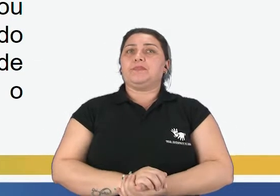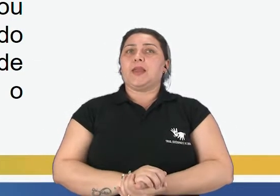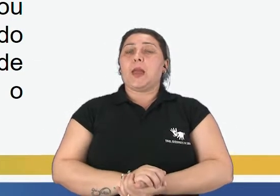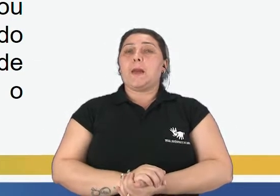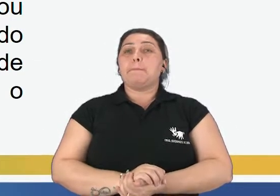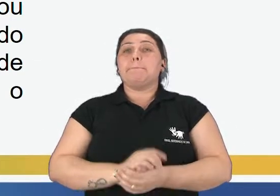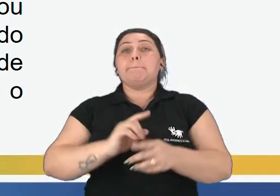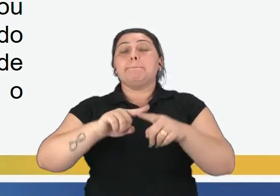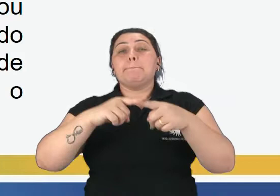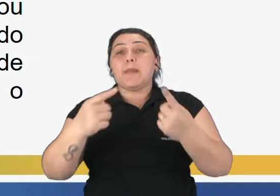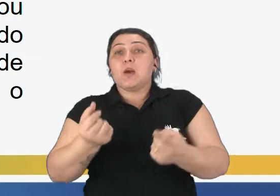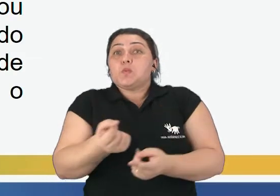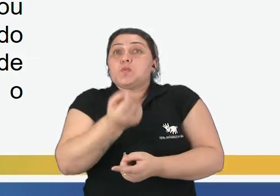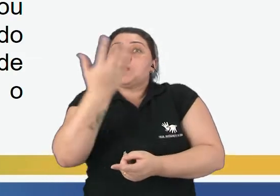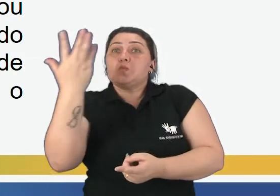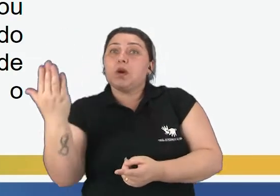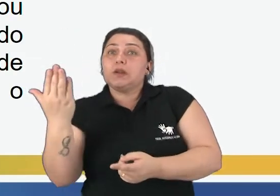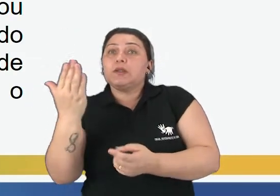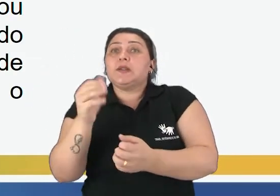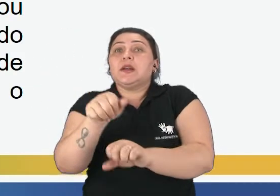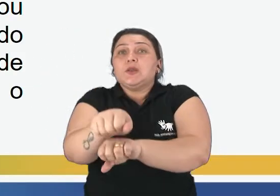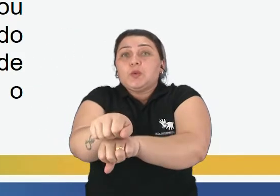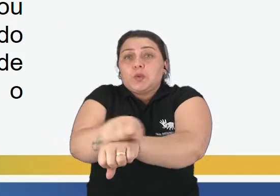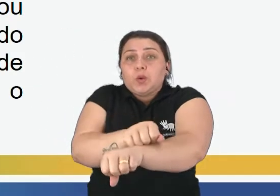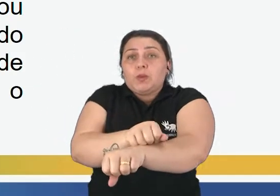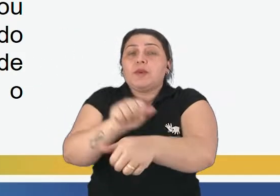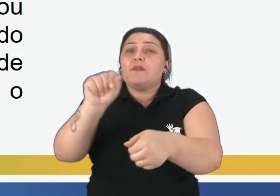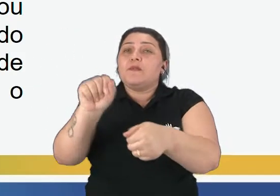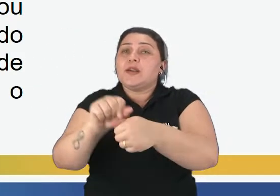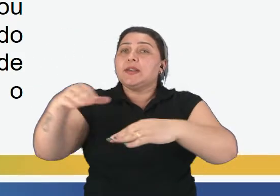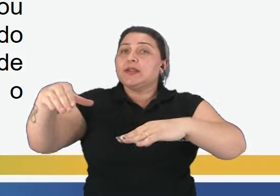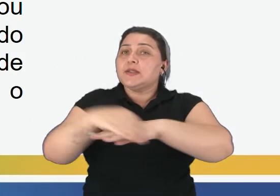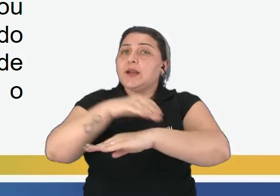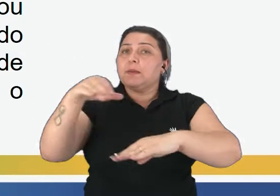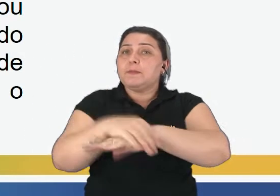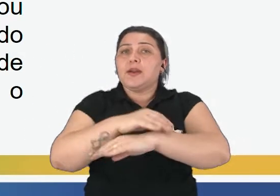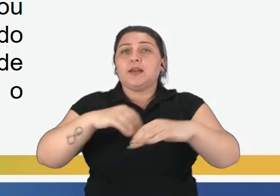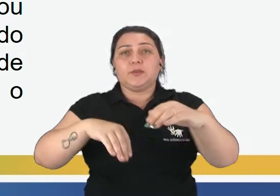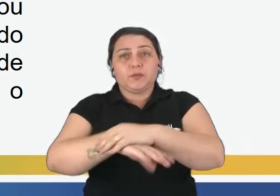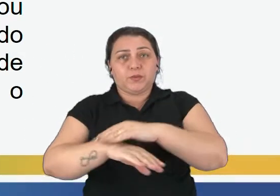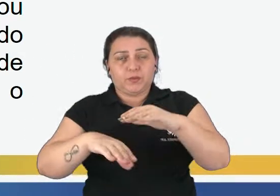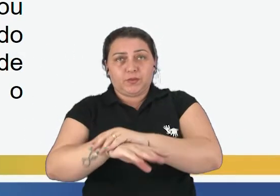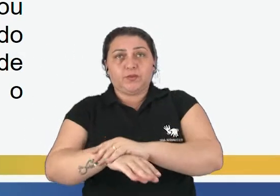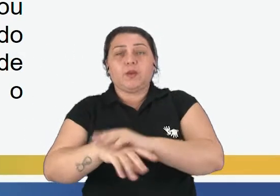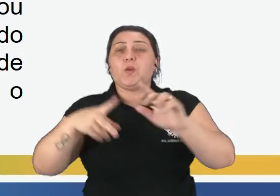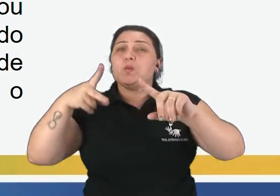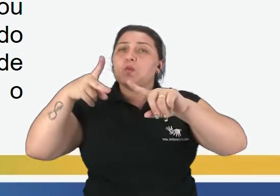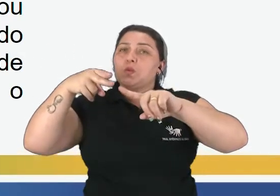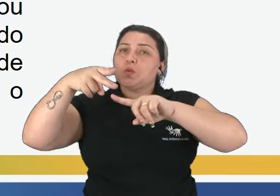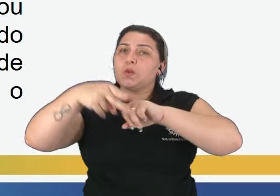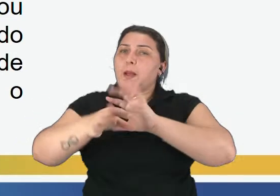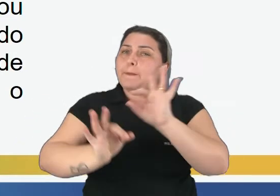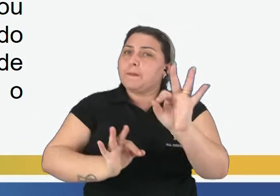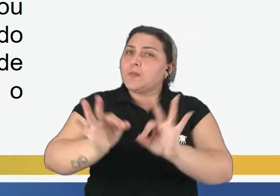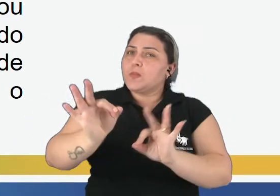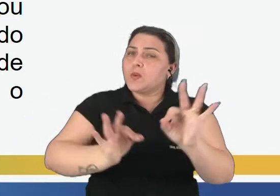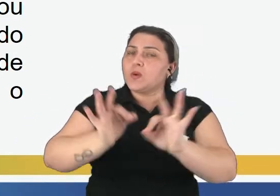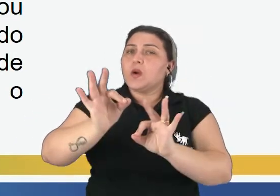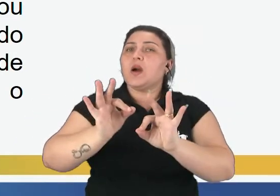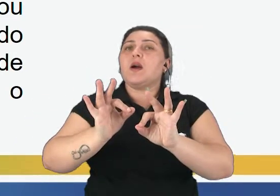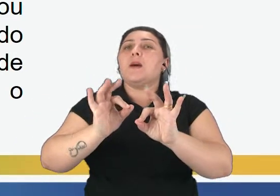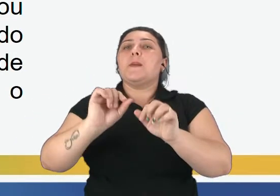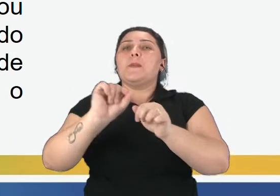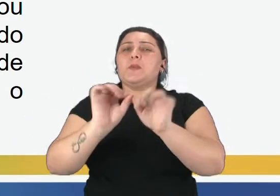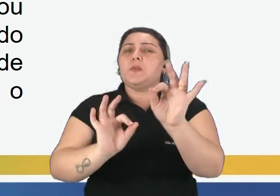exceto a quantidade de couro exata para fazer um par de sapatos. Ele os cortou e deixou preparados para montar